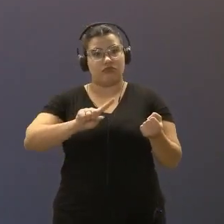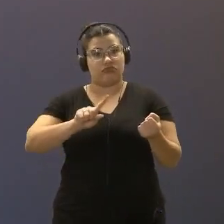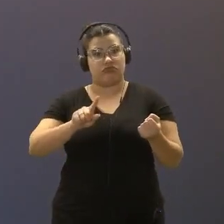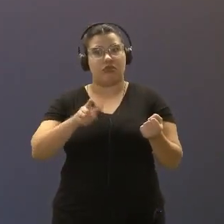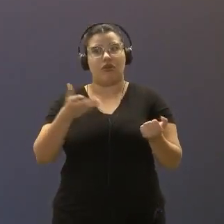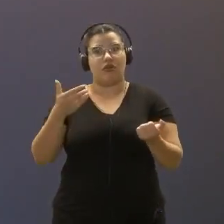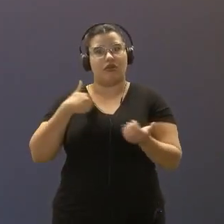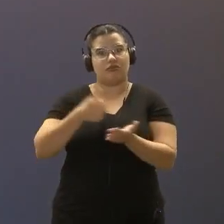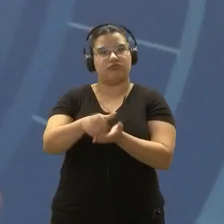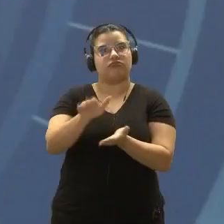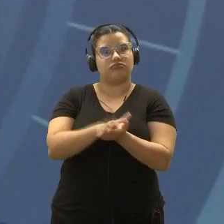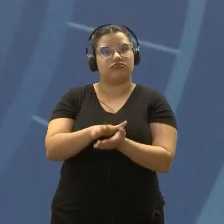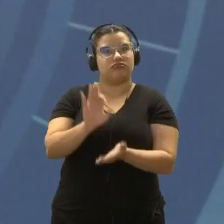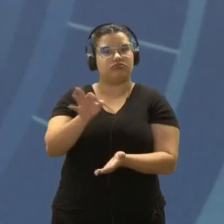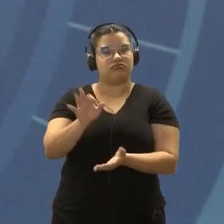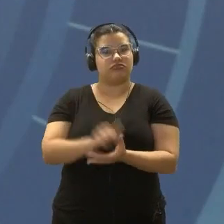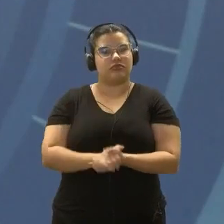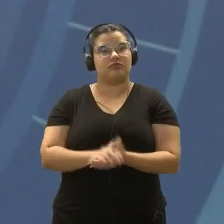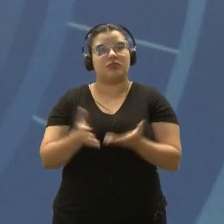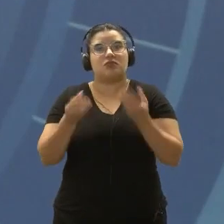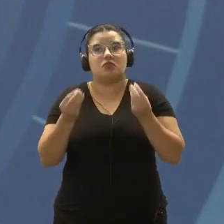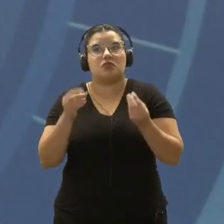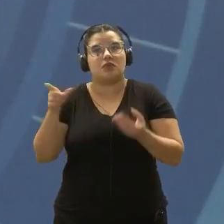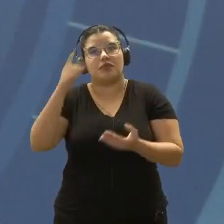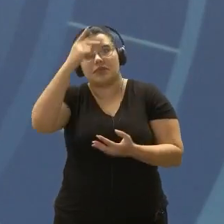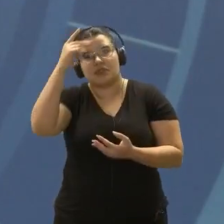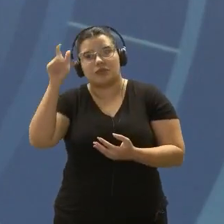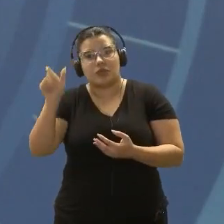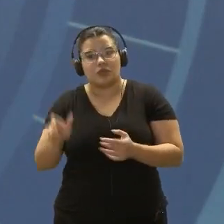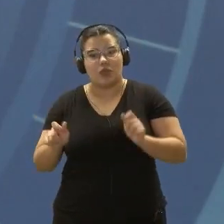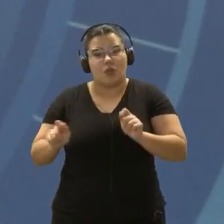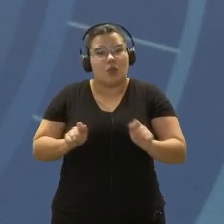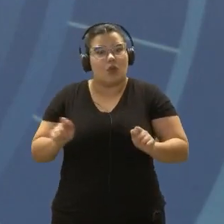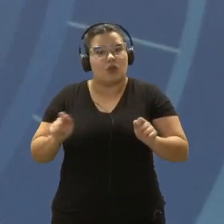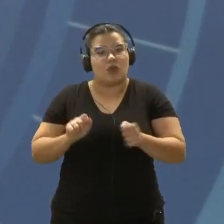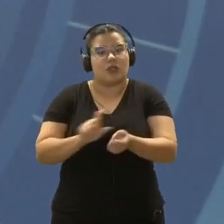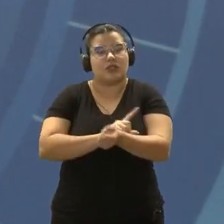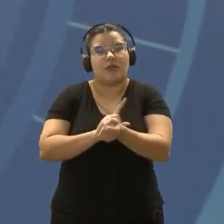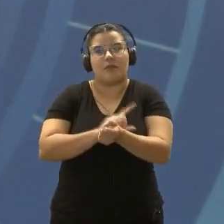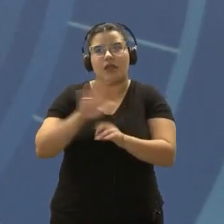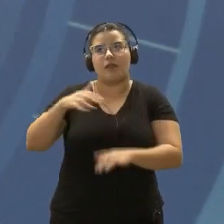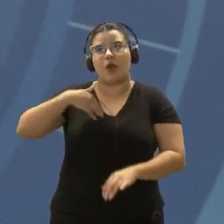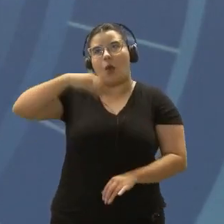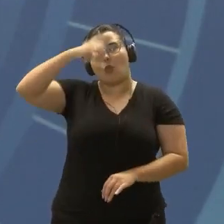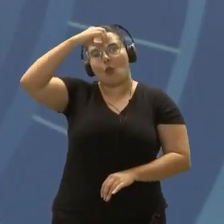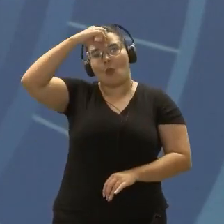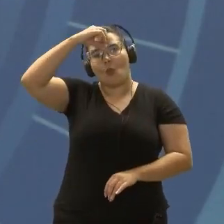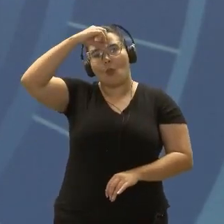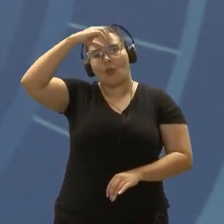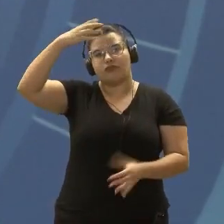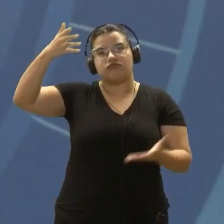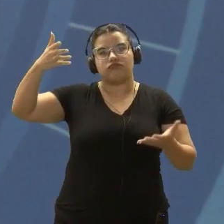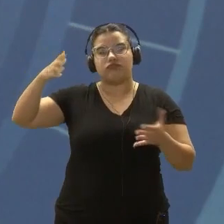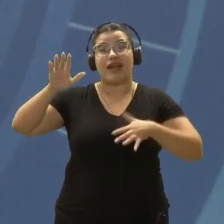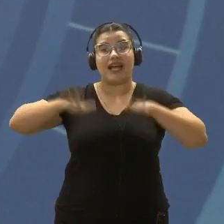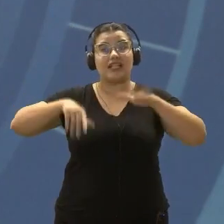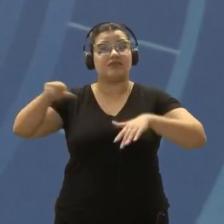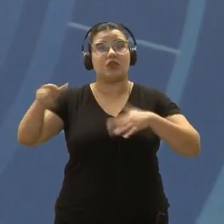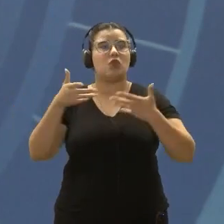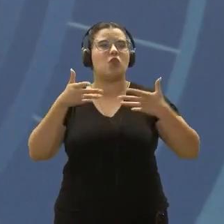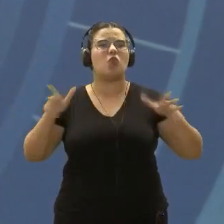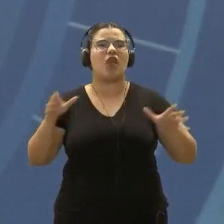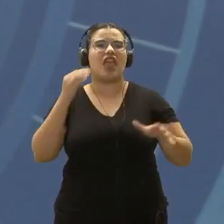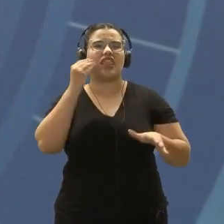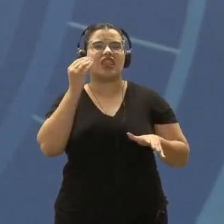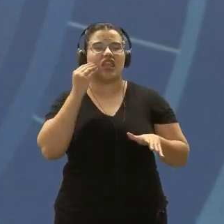multa. E como é que o paciente controla o diabetes sem saber como ele está? E pior, alguns pacientes nem querem fazer o teste